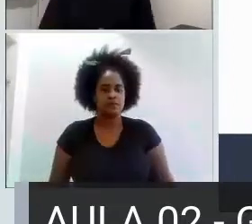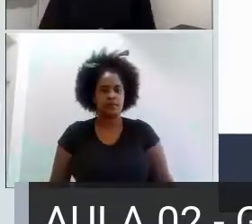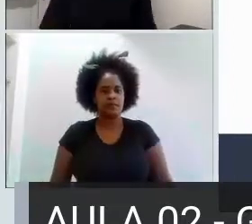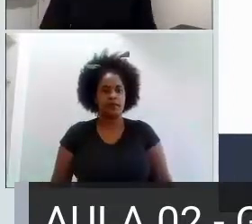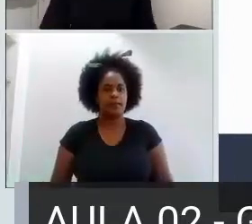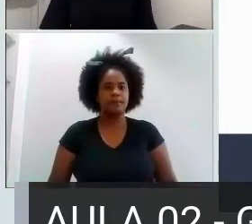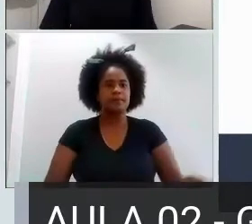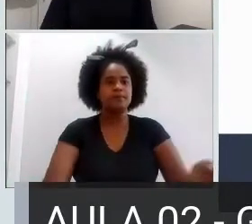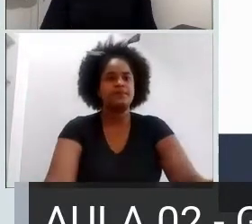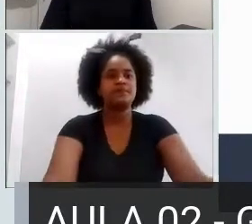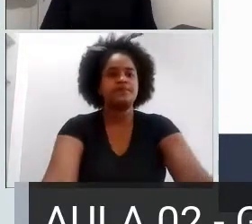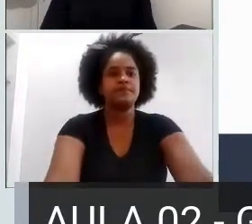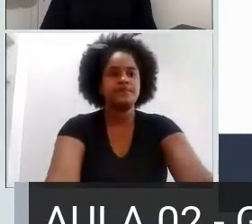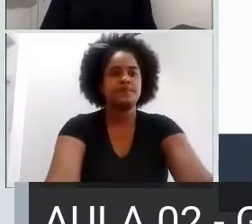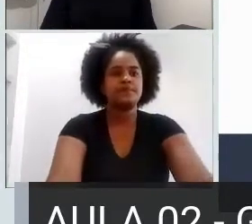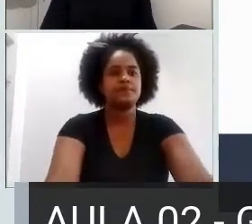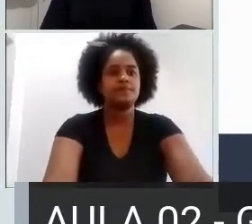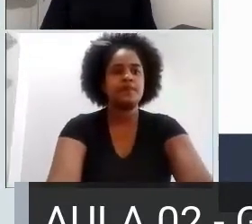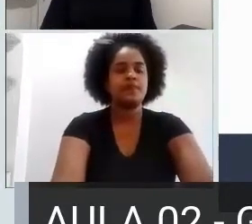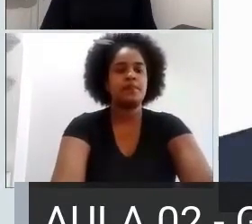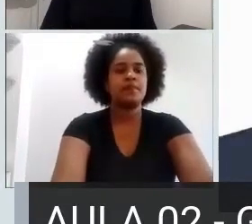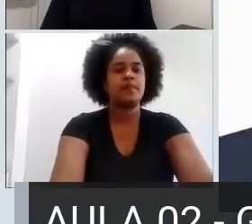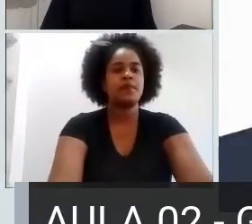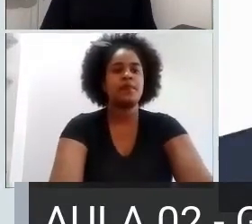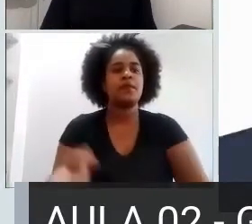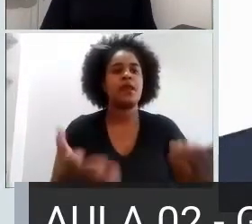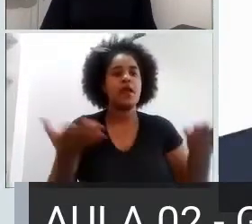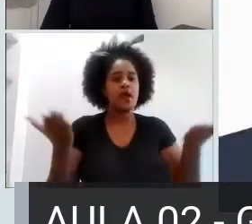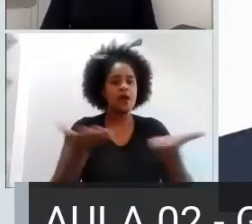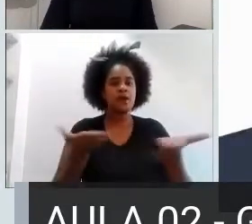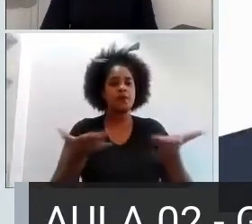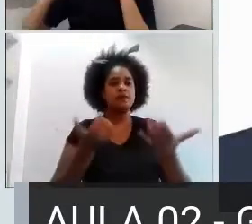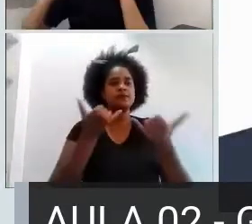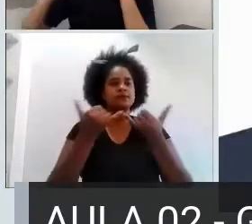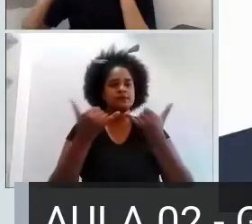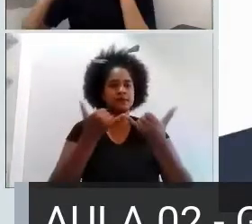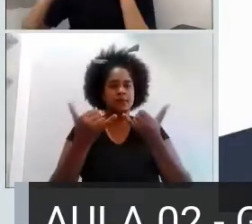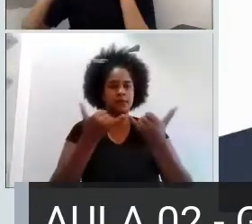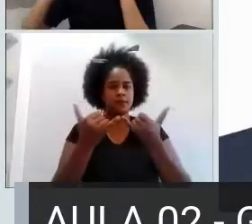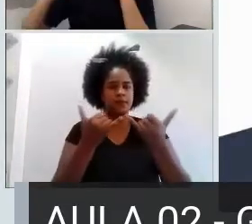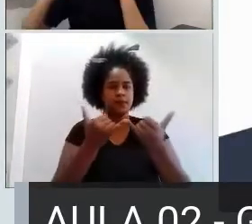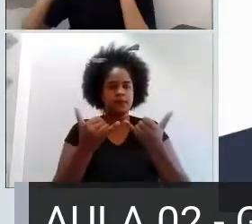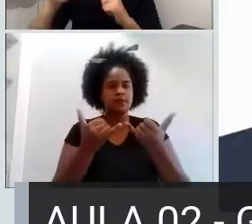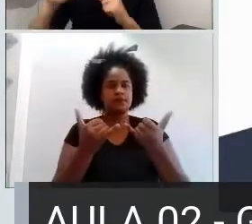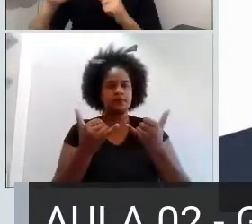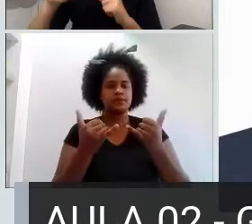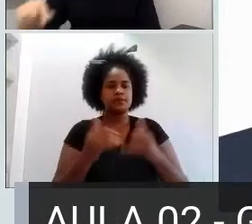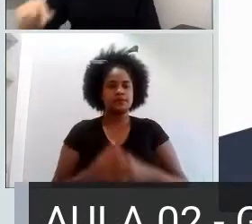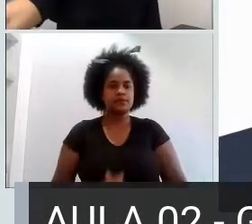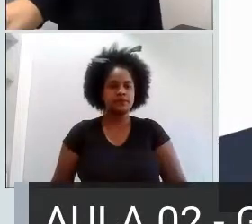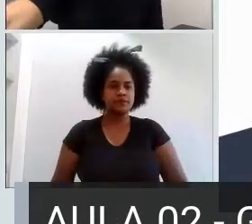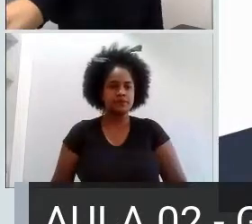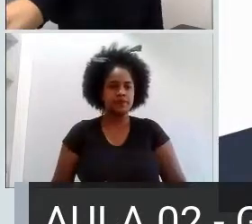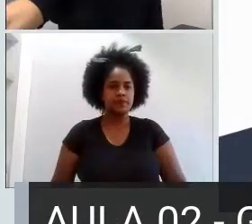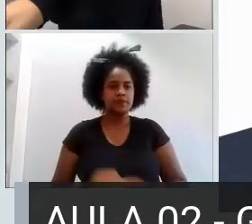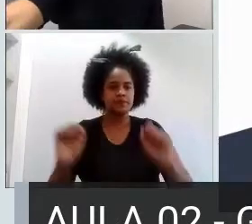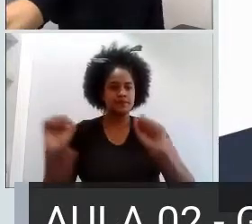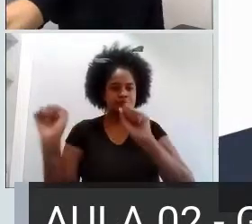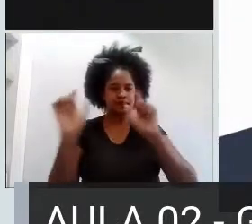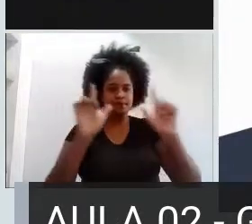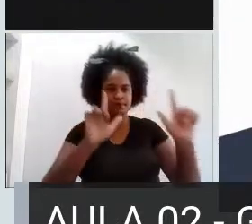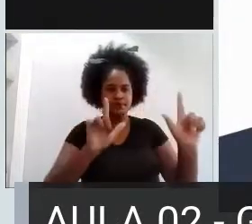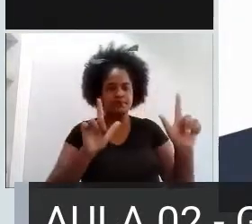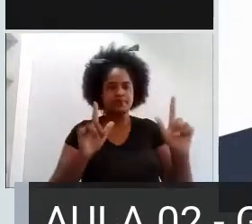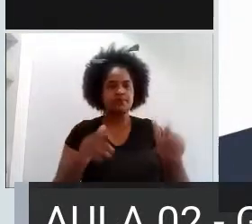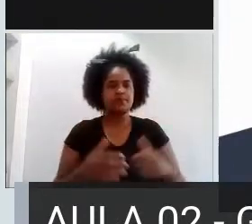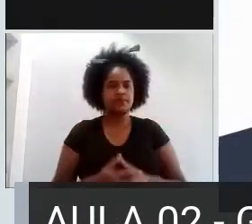Semelhanças de figuras e triângulos. Pode passar para o próximo. Obrigada. Bom, semelhanças de